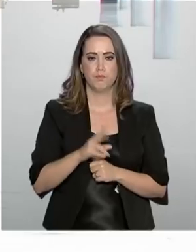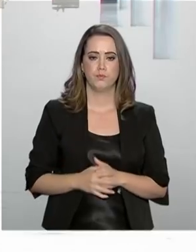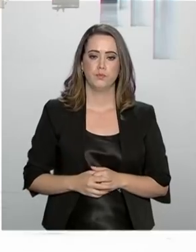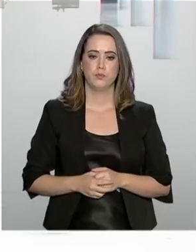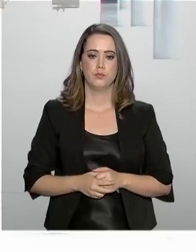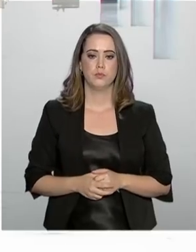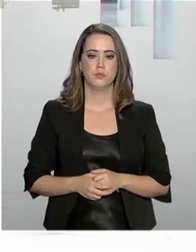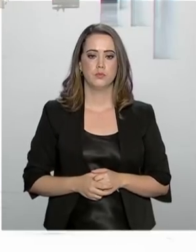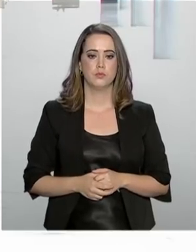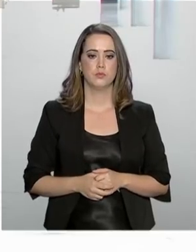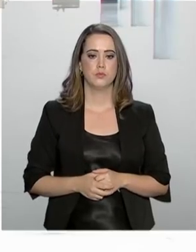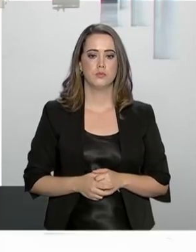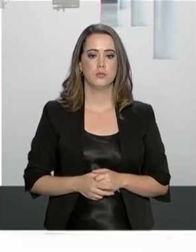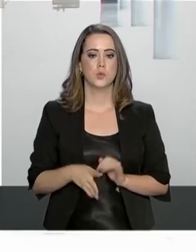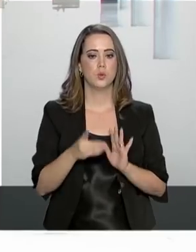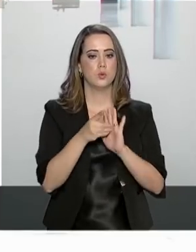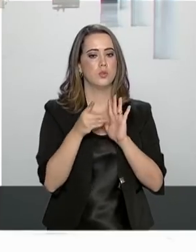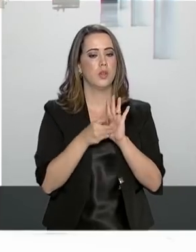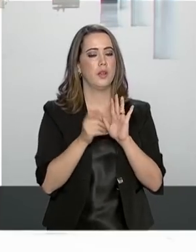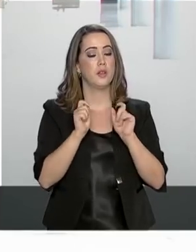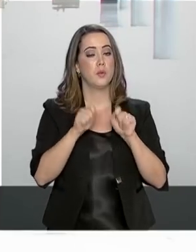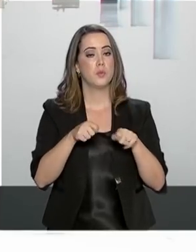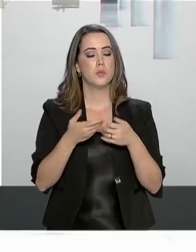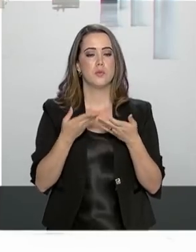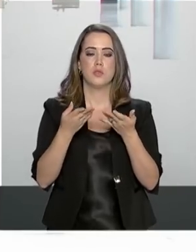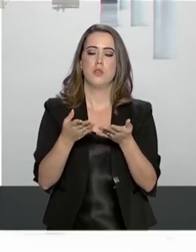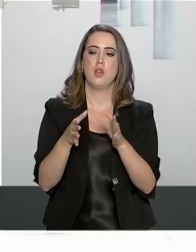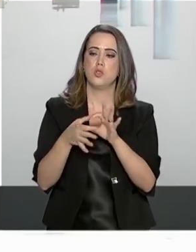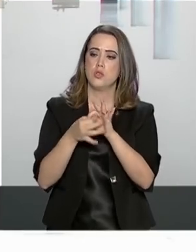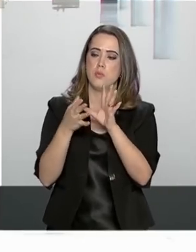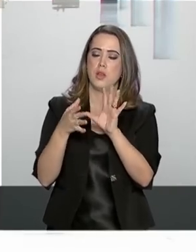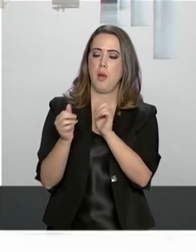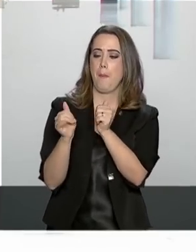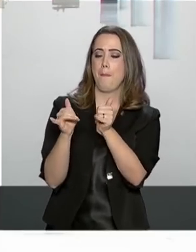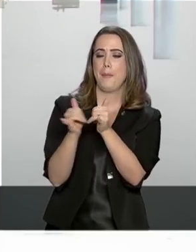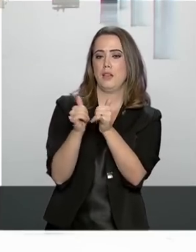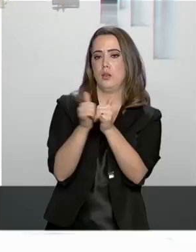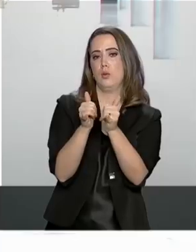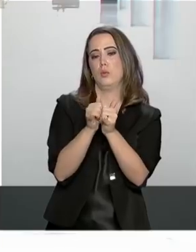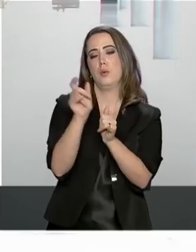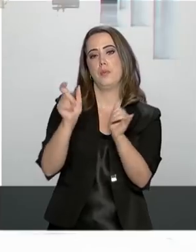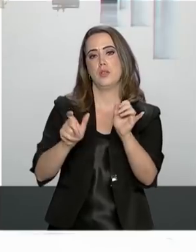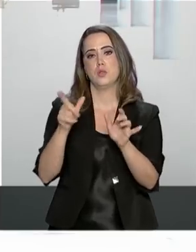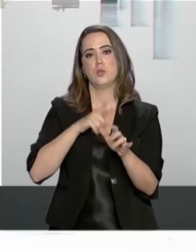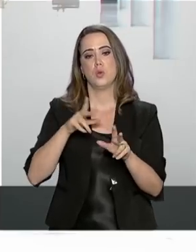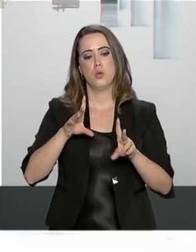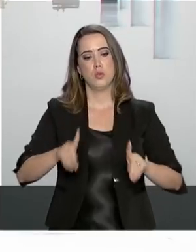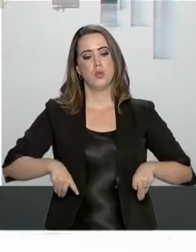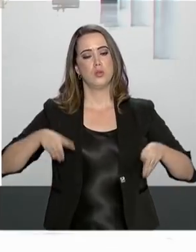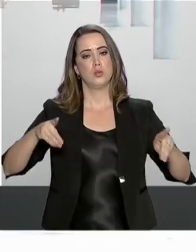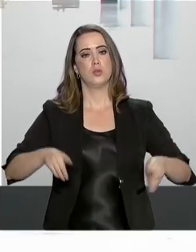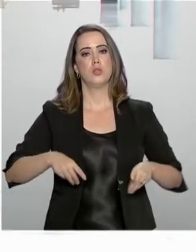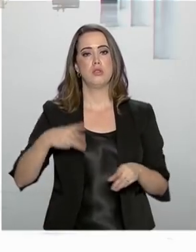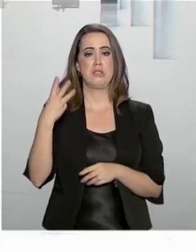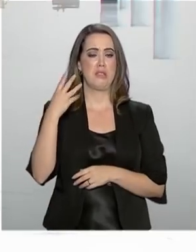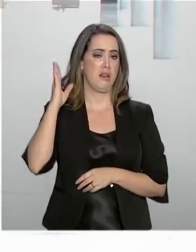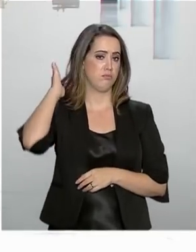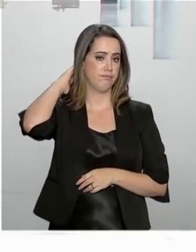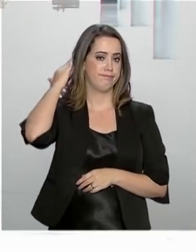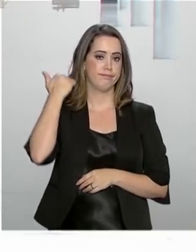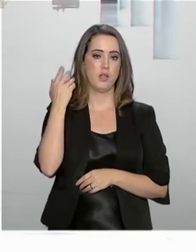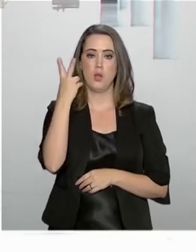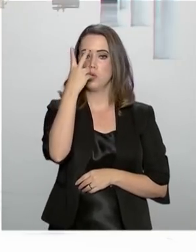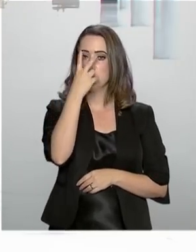Luana o decreto prevê a possibilidade de concessão de induto para quem tem paraplegia tetraplegia